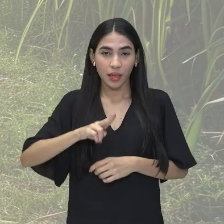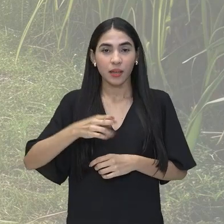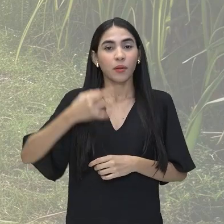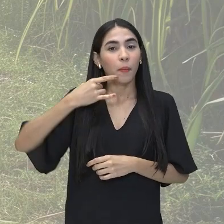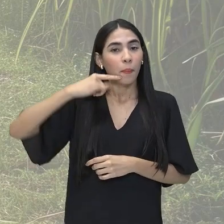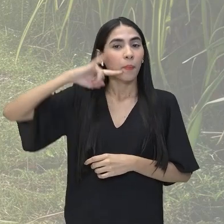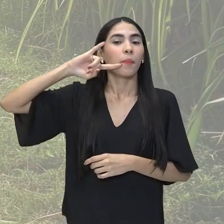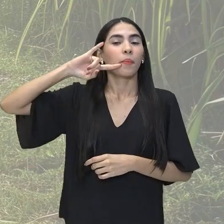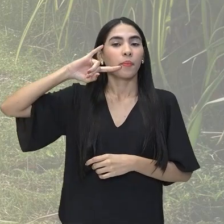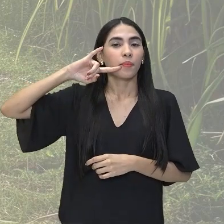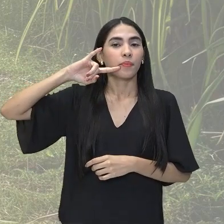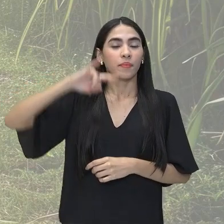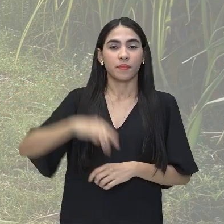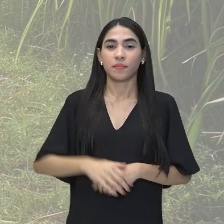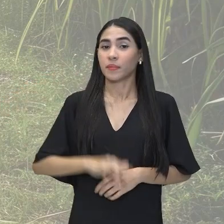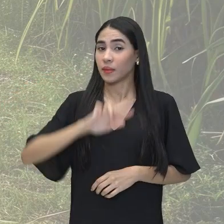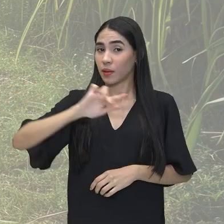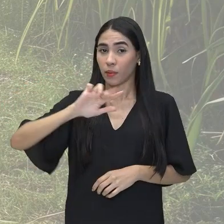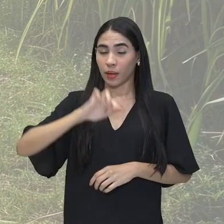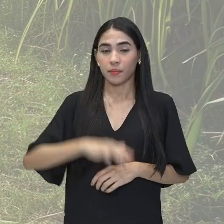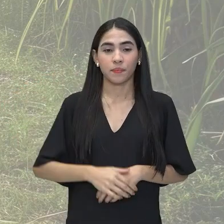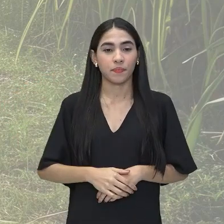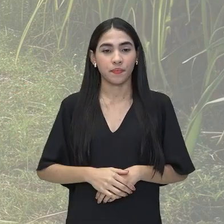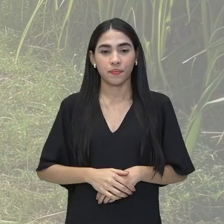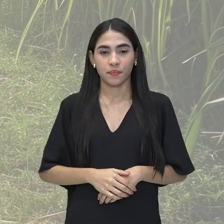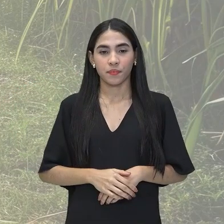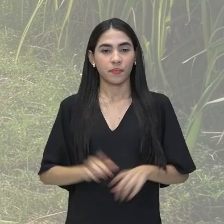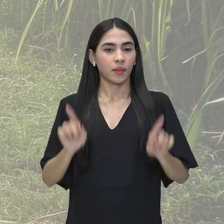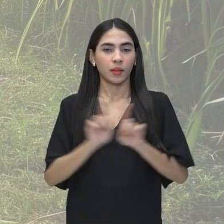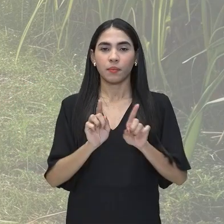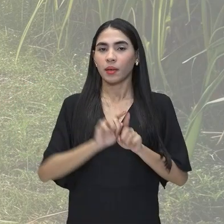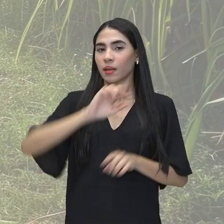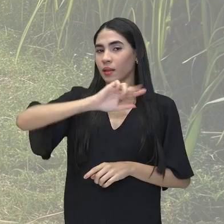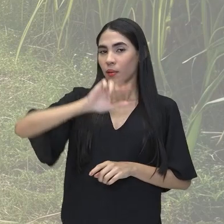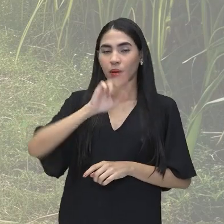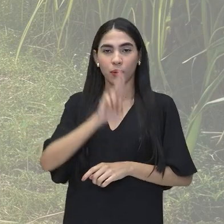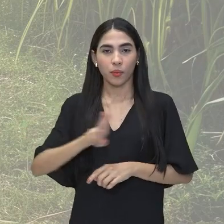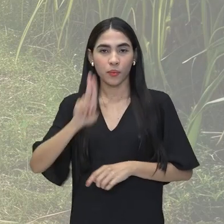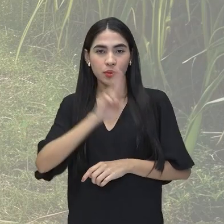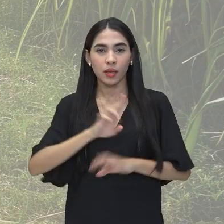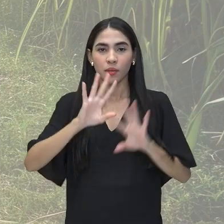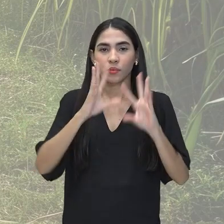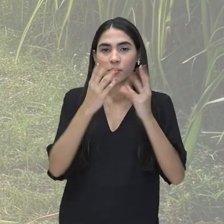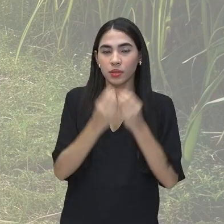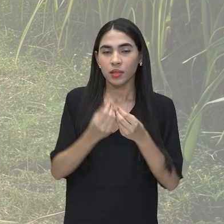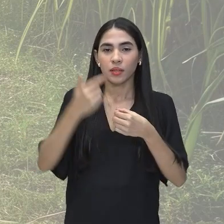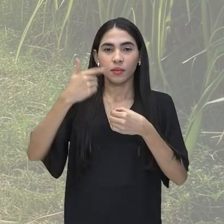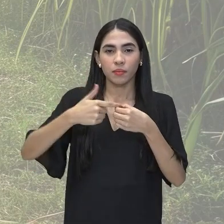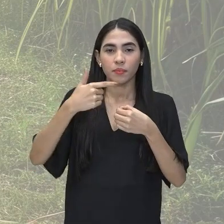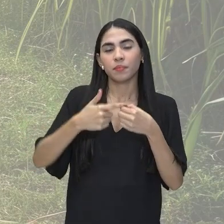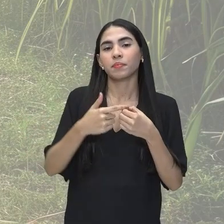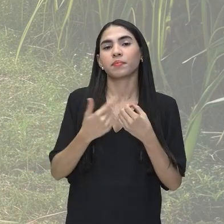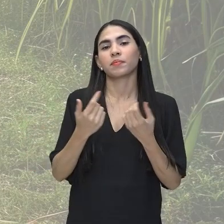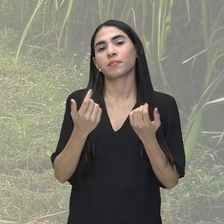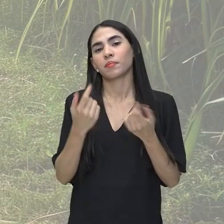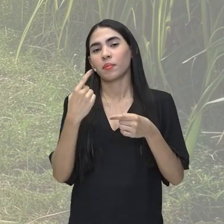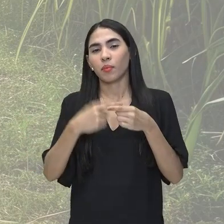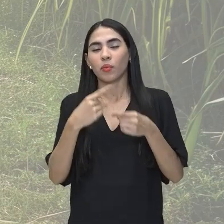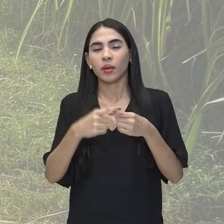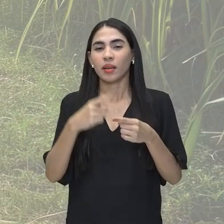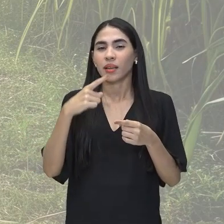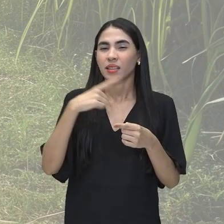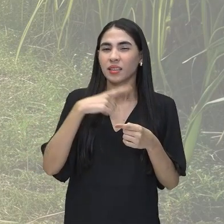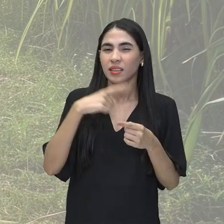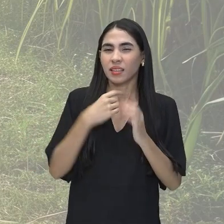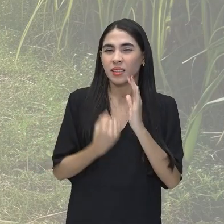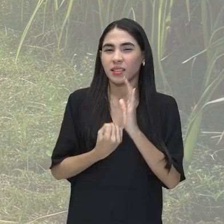bebida alcoólica e ele não é utilizado como combustível dos automóveis comum. Por quê? Porque ele produz uma